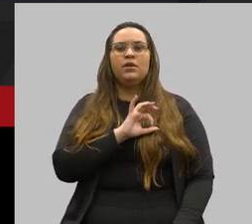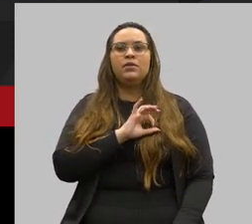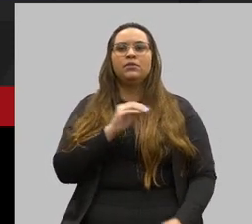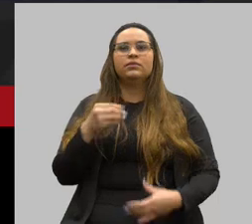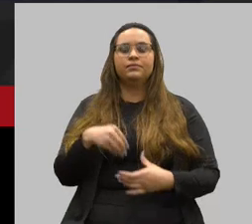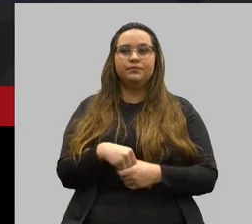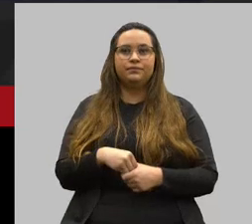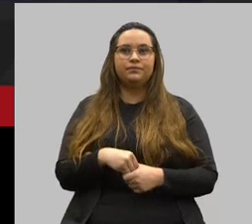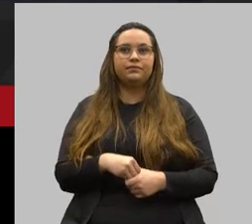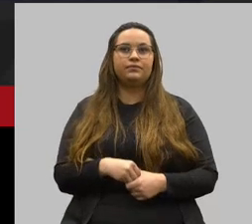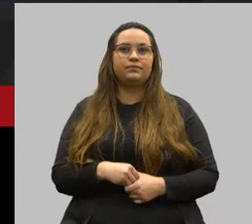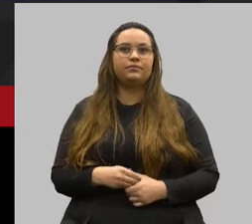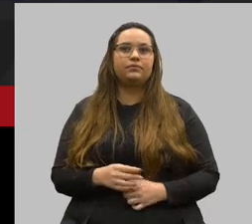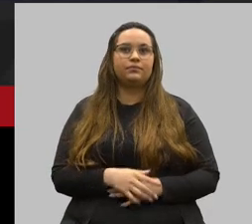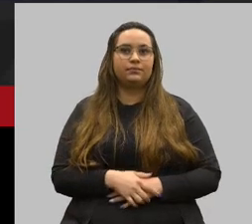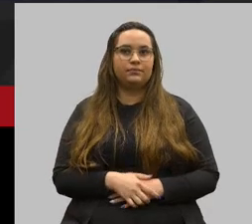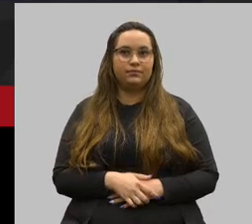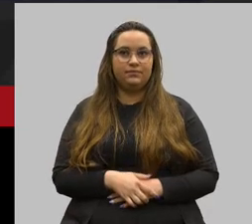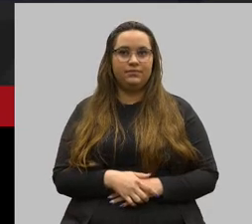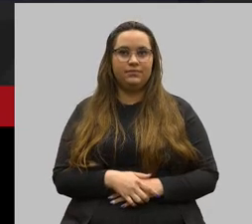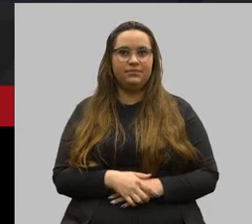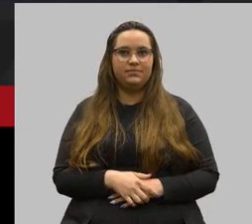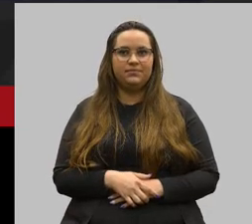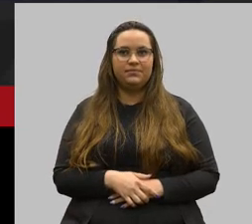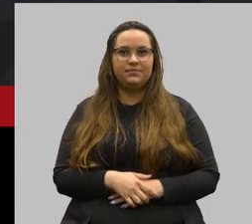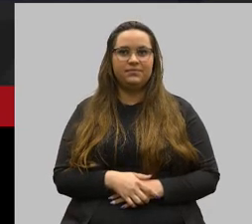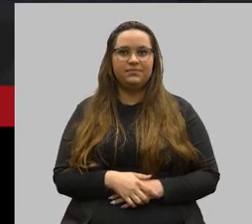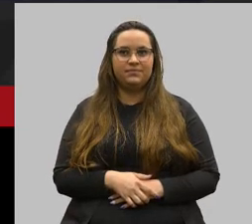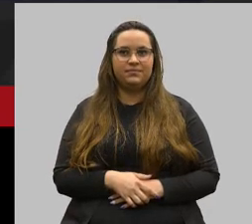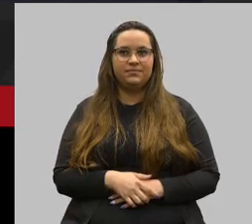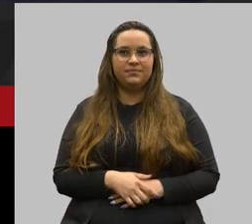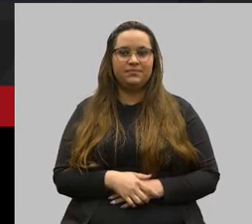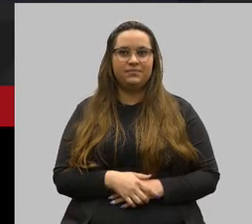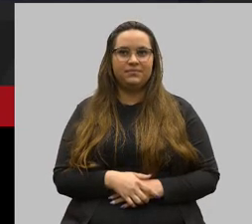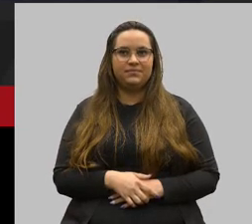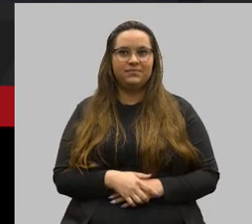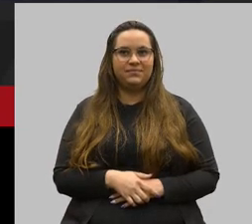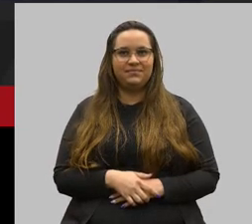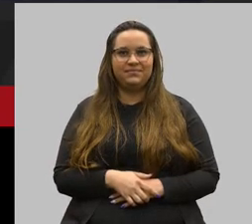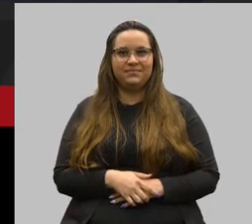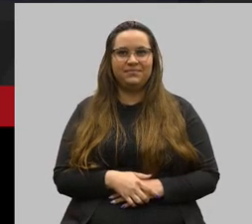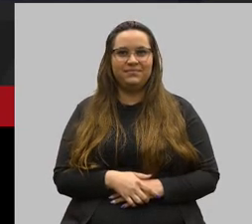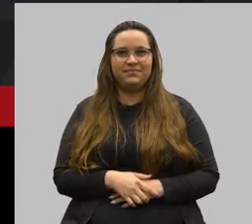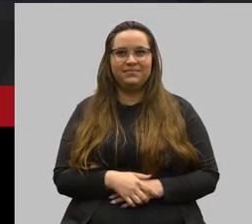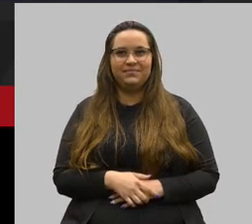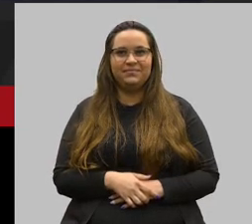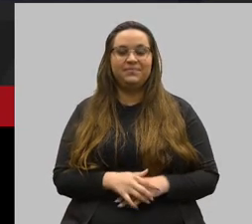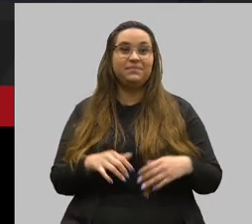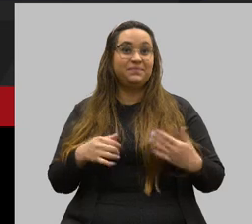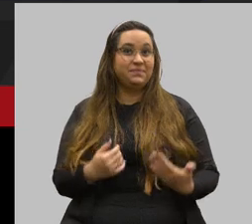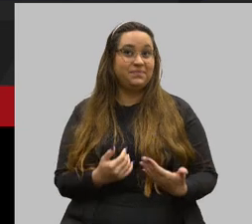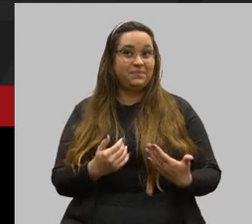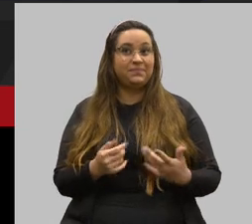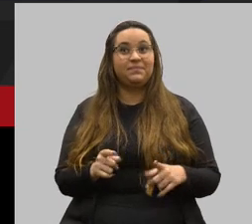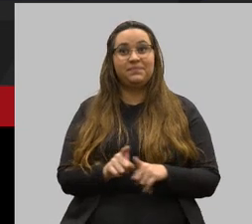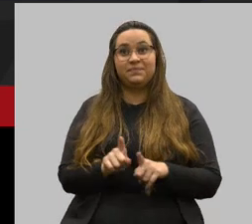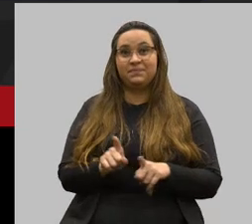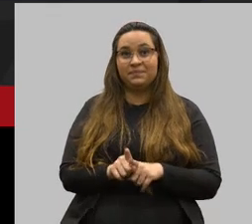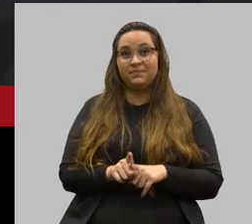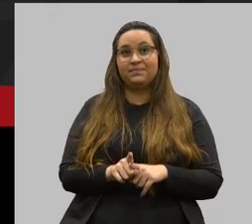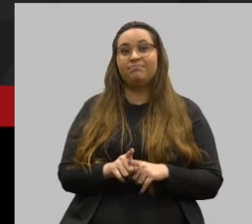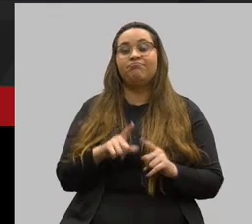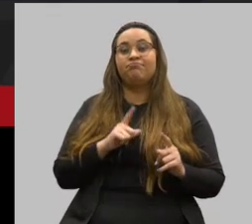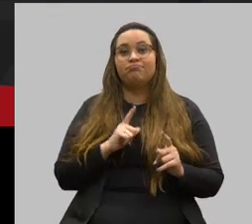funções a a estruturação também mais adequada a esses servidores no que diz respeito ao eixo